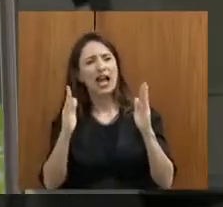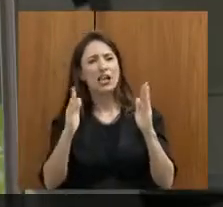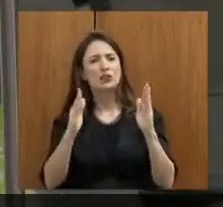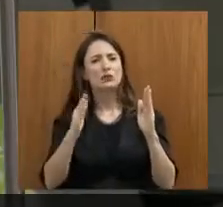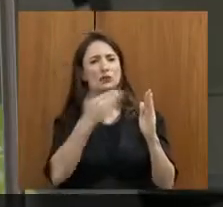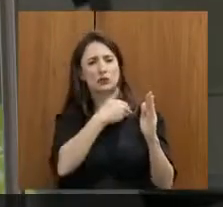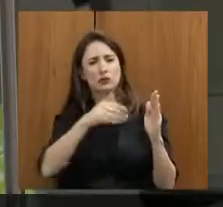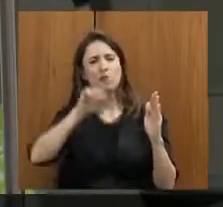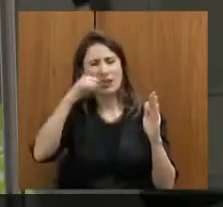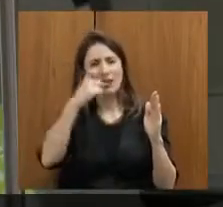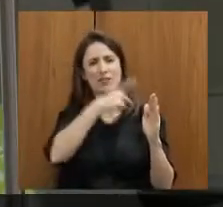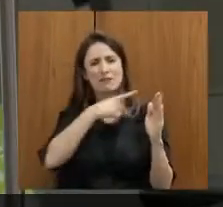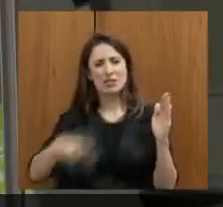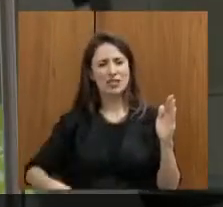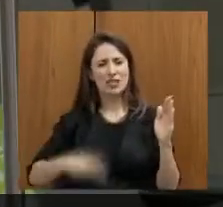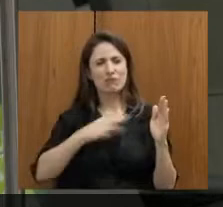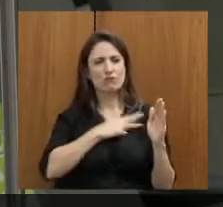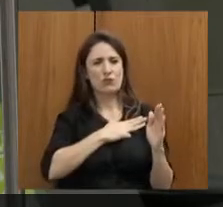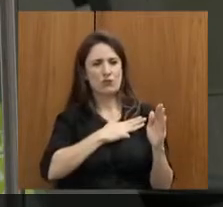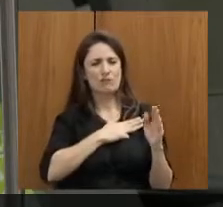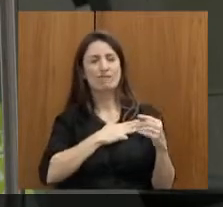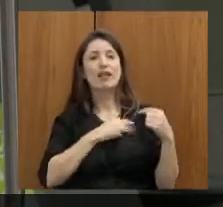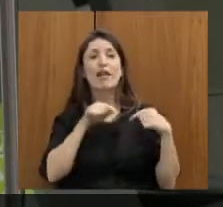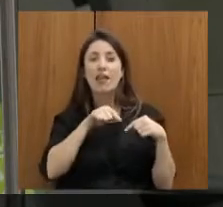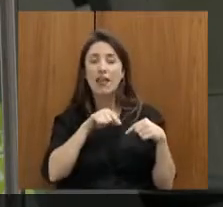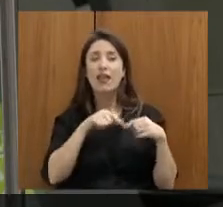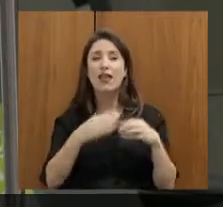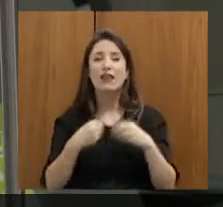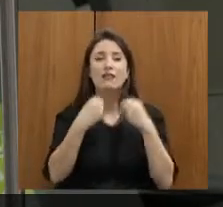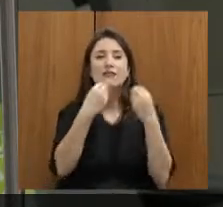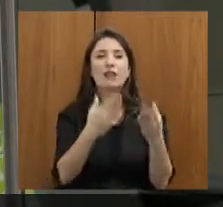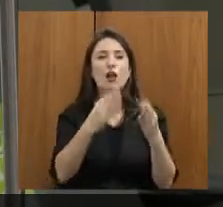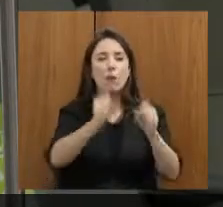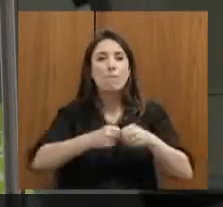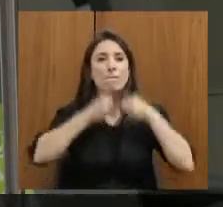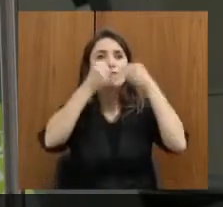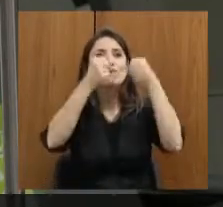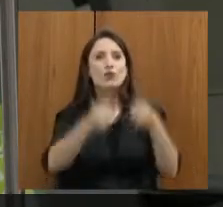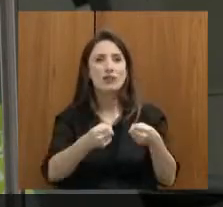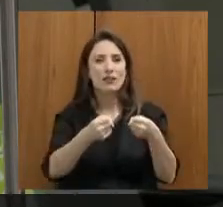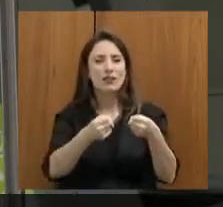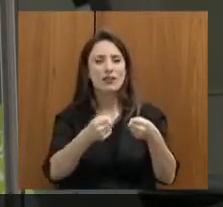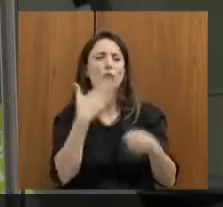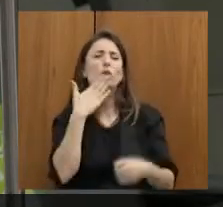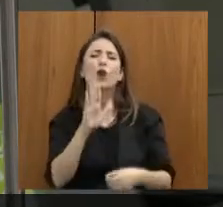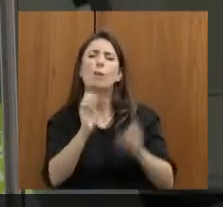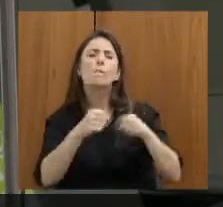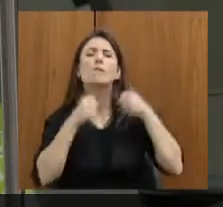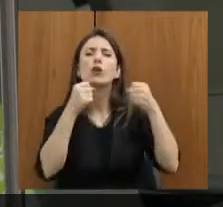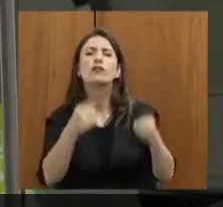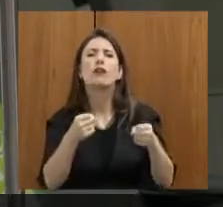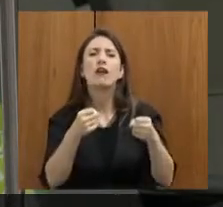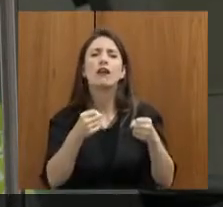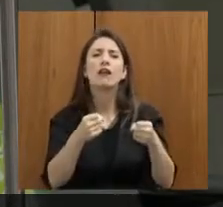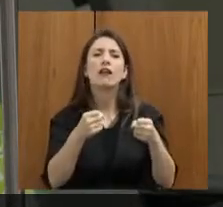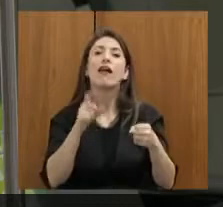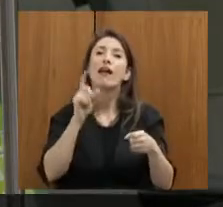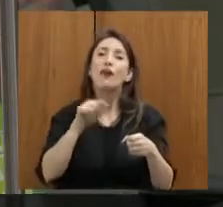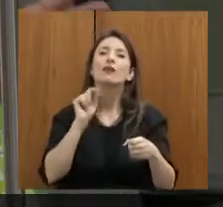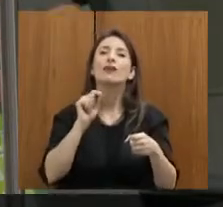deu um grande poder sabe qual que ele o poder que nos deu de nos ouvir e